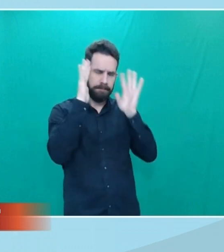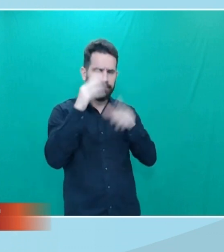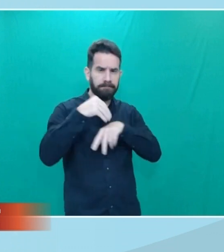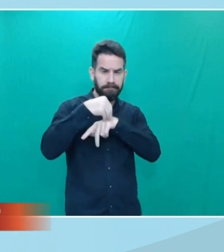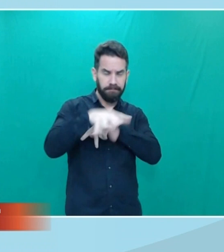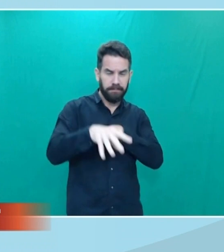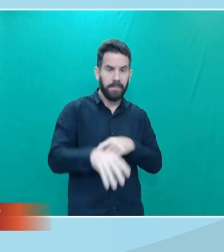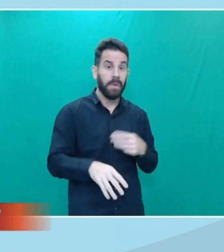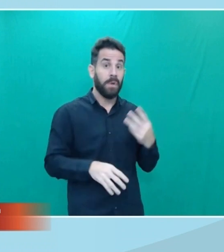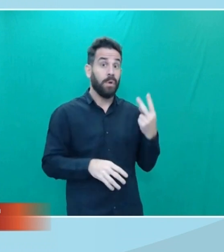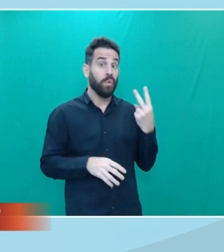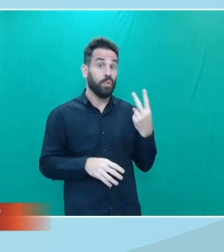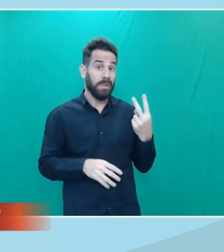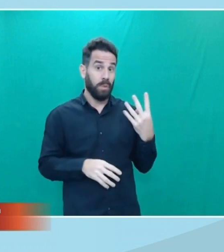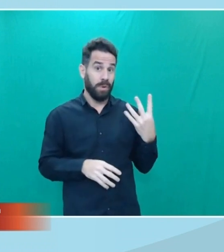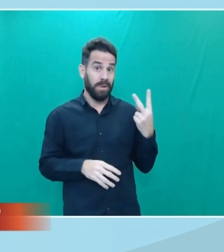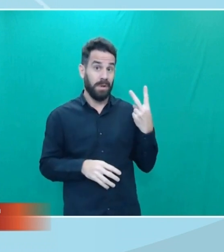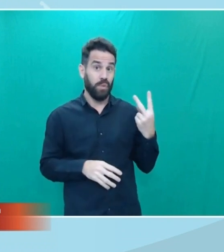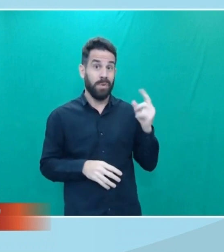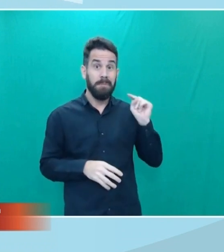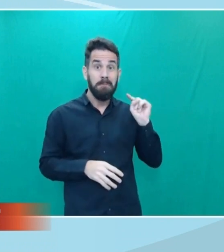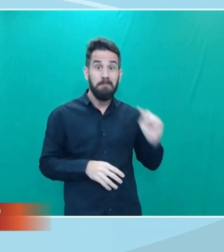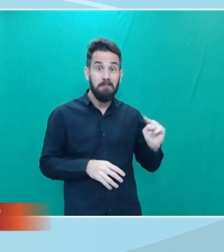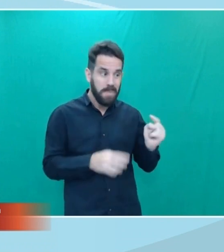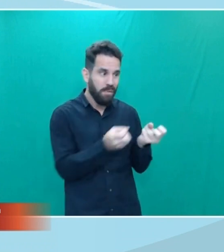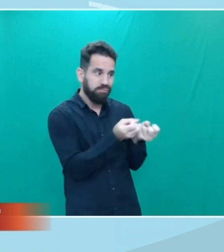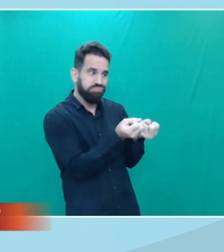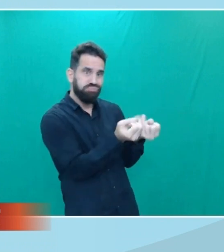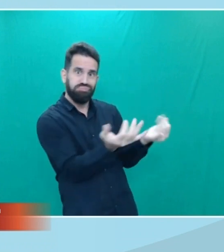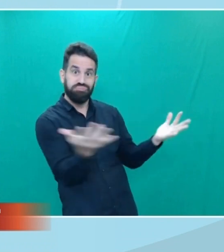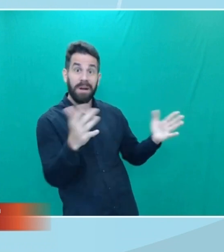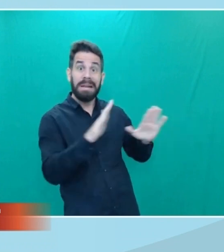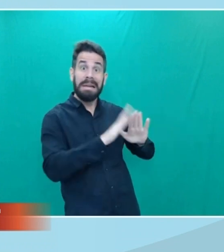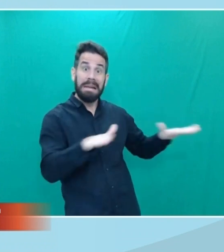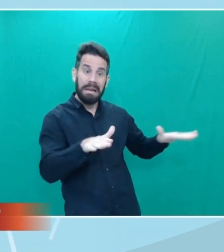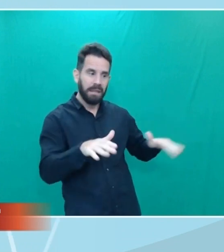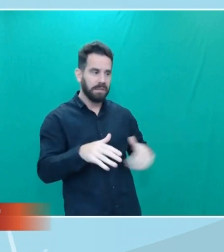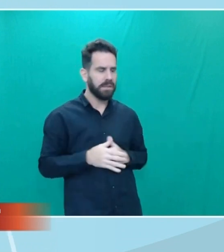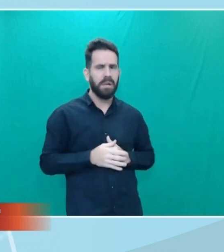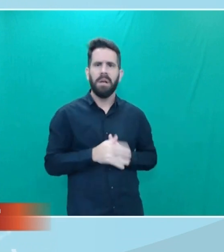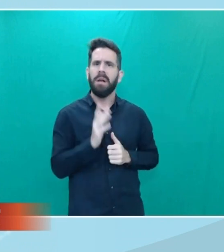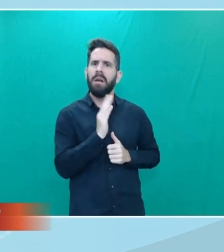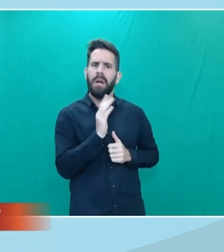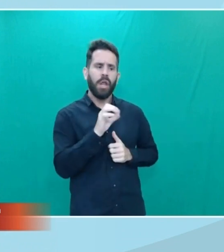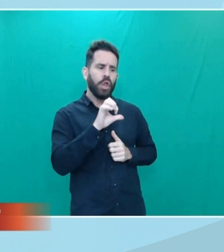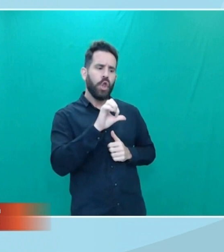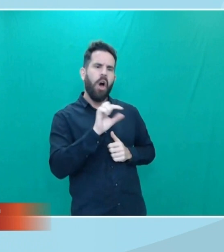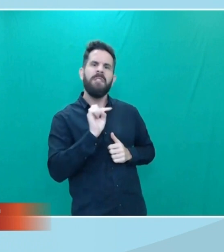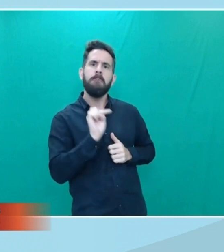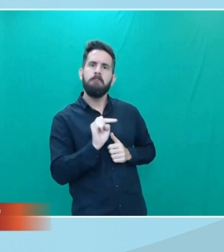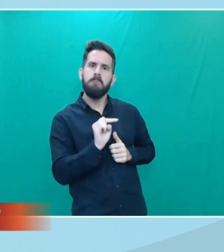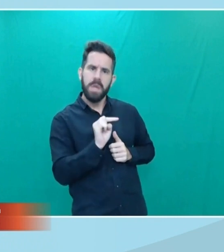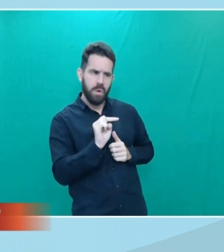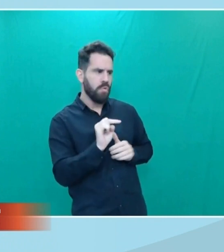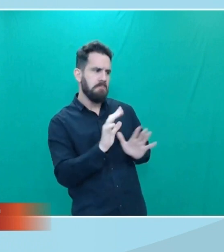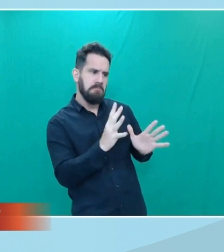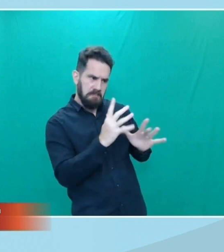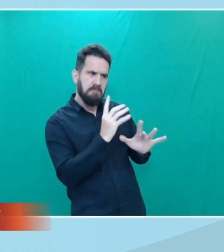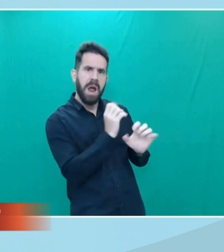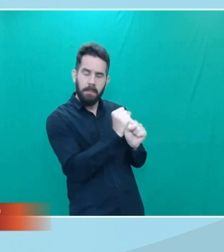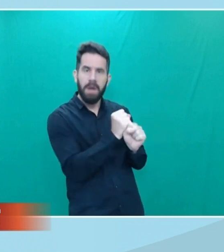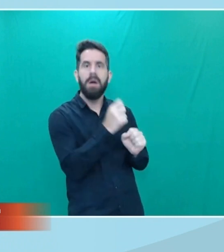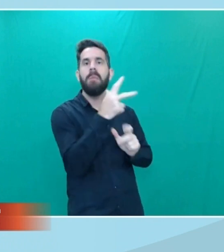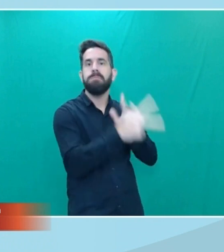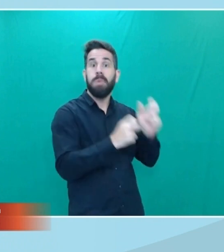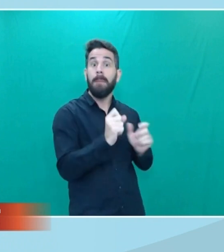242 mil crianças, pouco mais de 9 mil receberam a primeira dose do imunizante. Outras